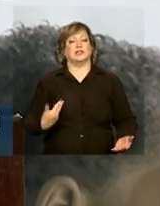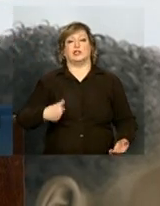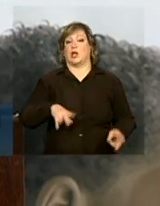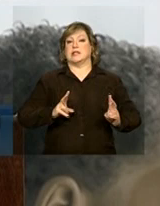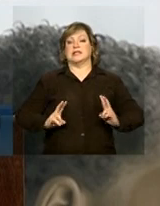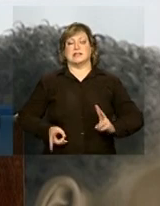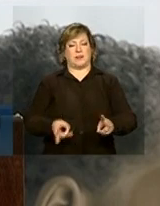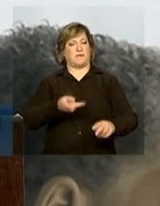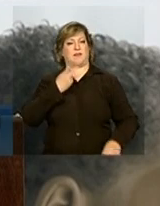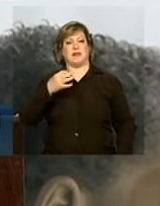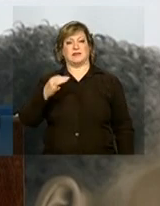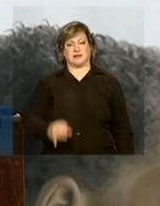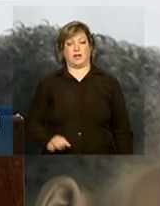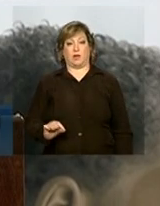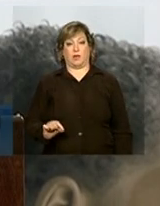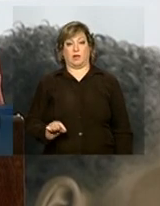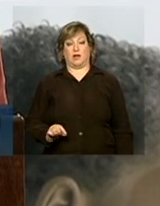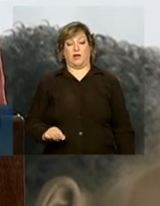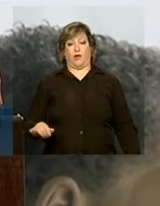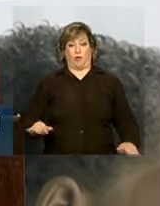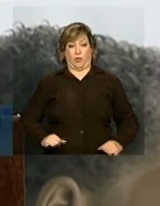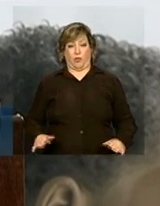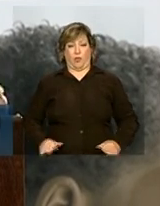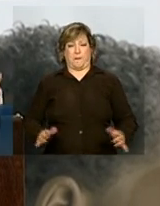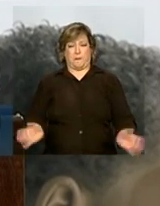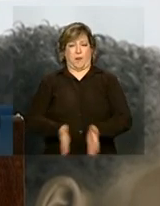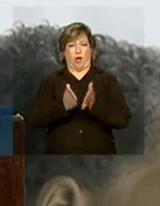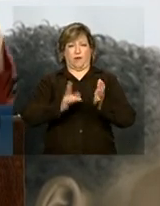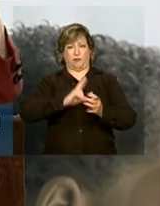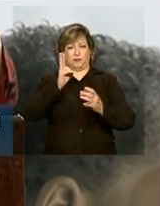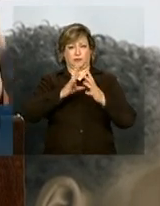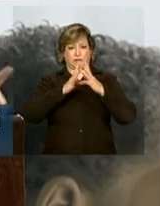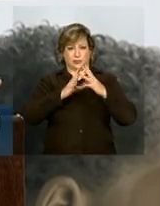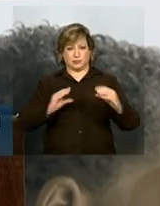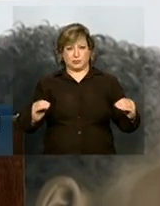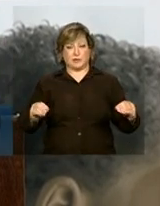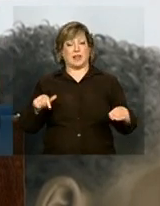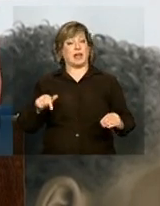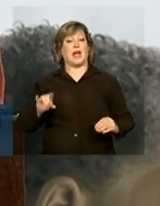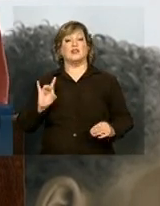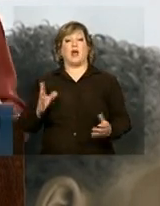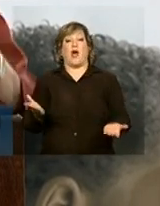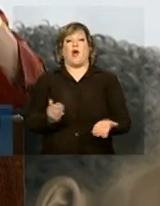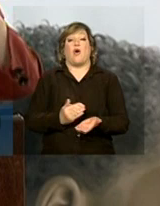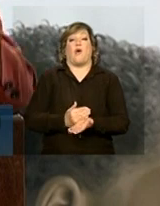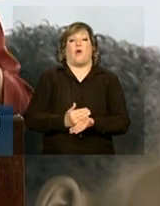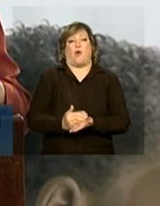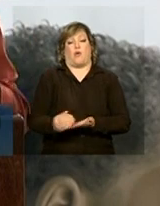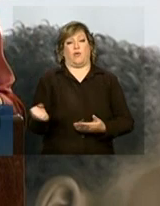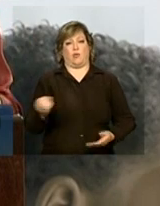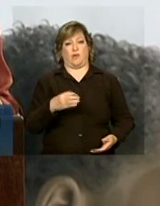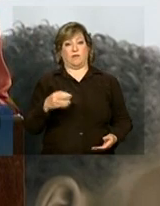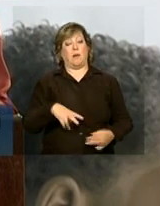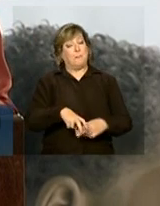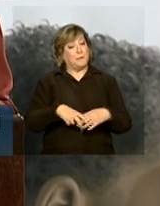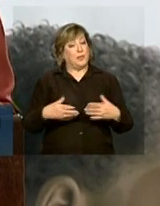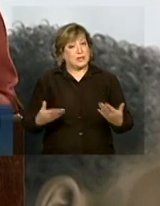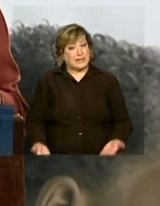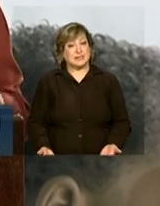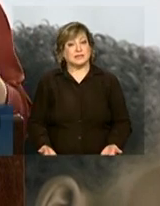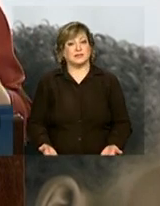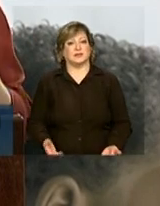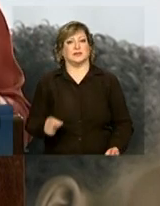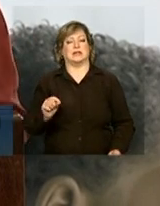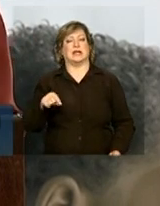afirmou que o fim da miséria no Brasil é apenas um começo. E é por ser um começo